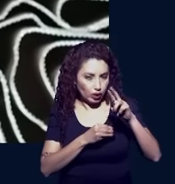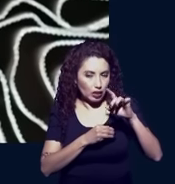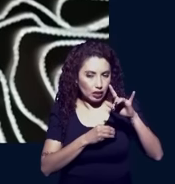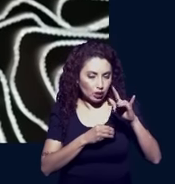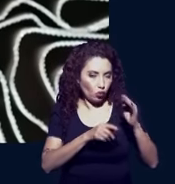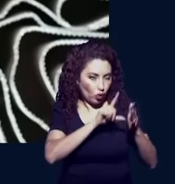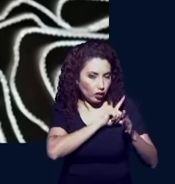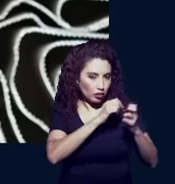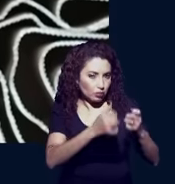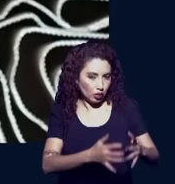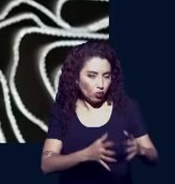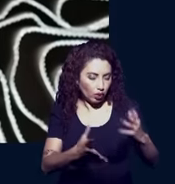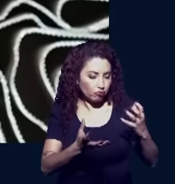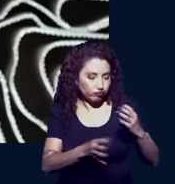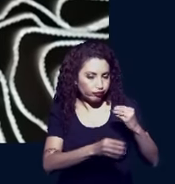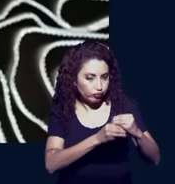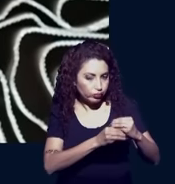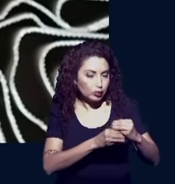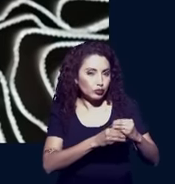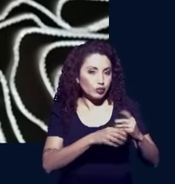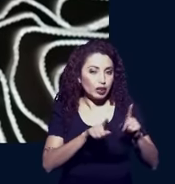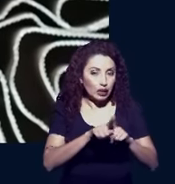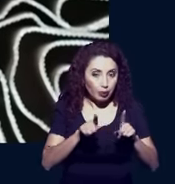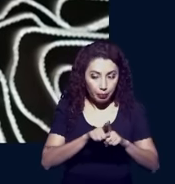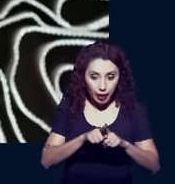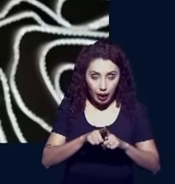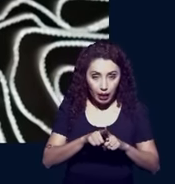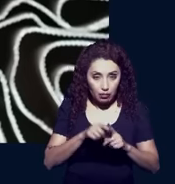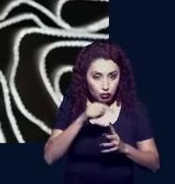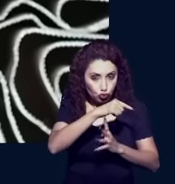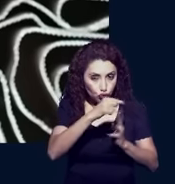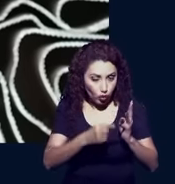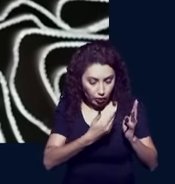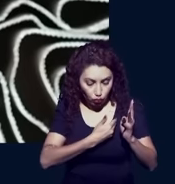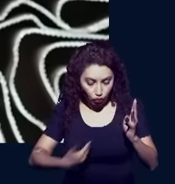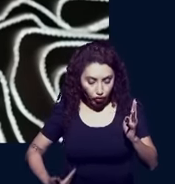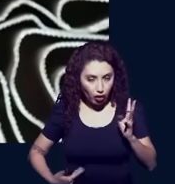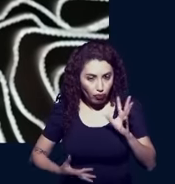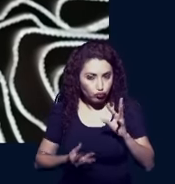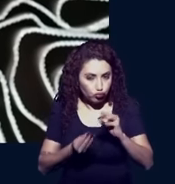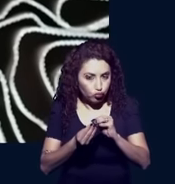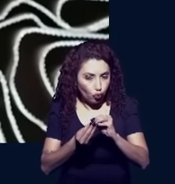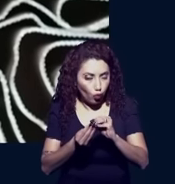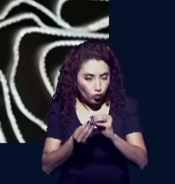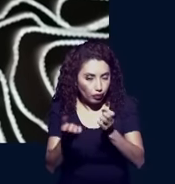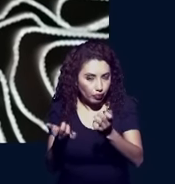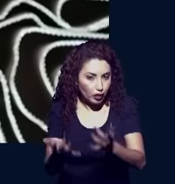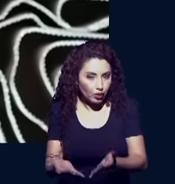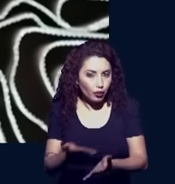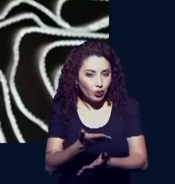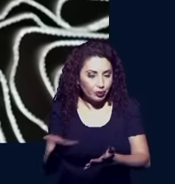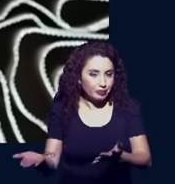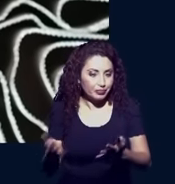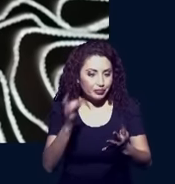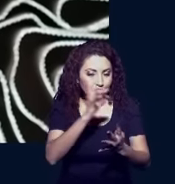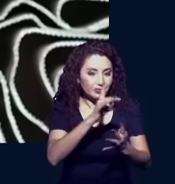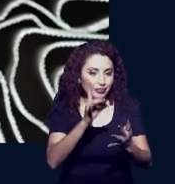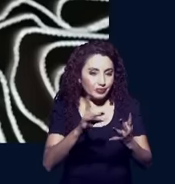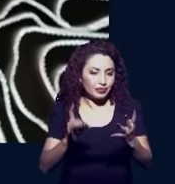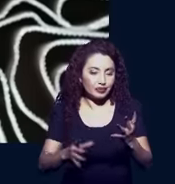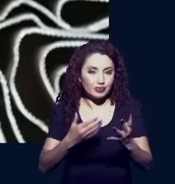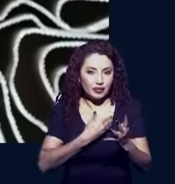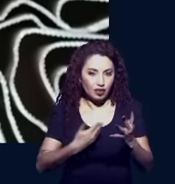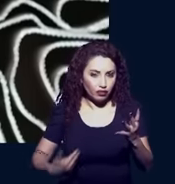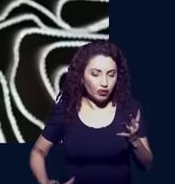e e essa conclusão dos governadores aqui nós tivemos quatro governadores Governador Casagrande tá aqui conosco